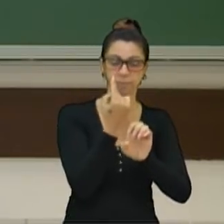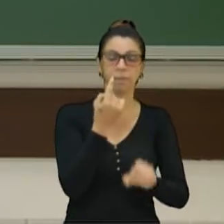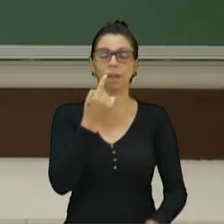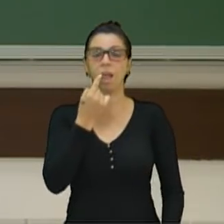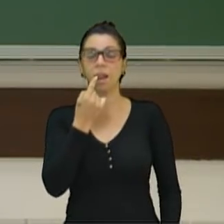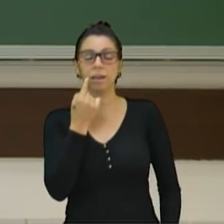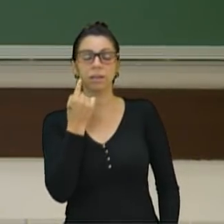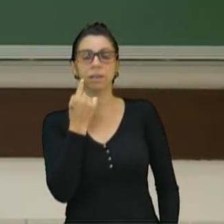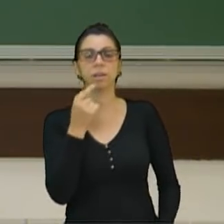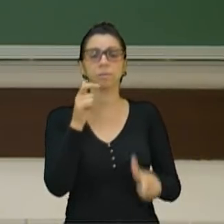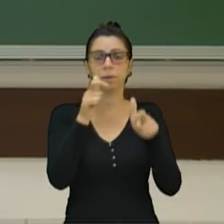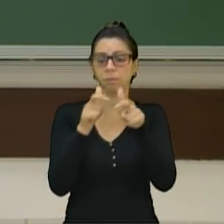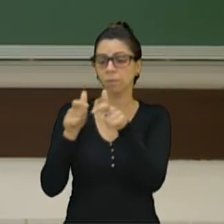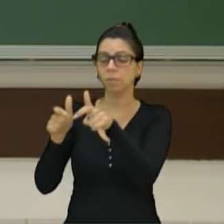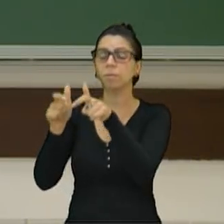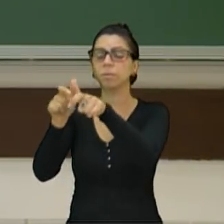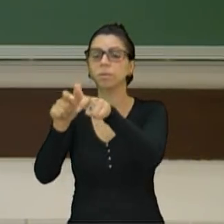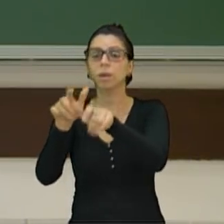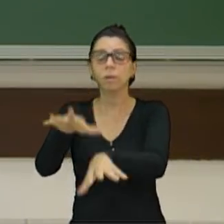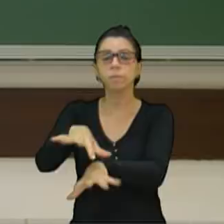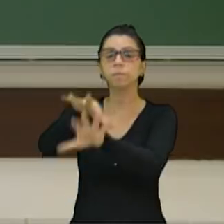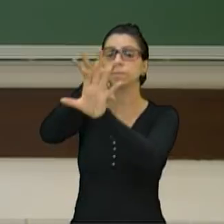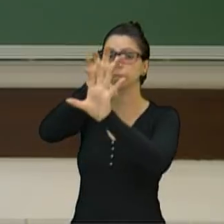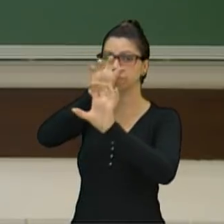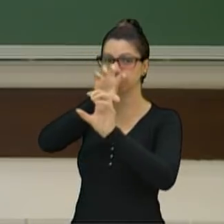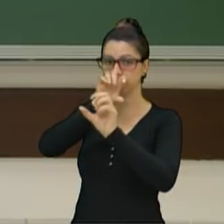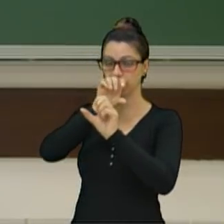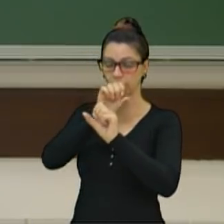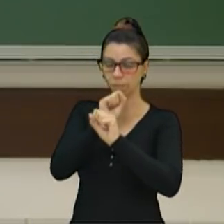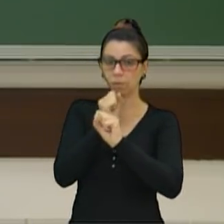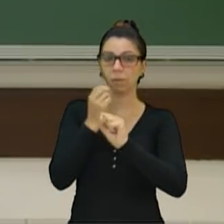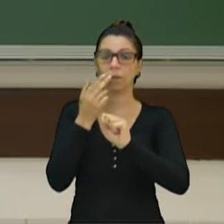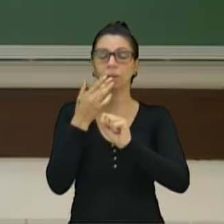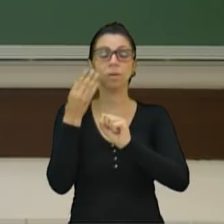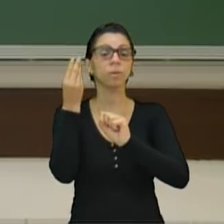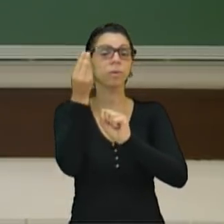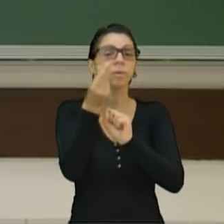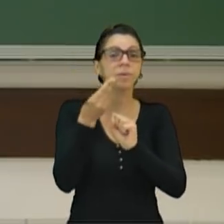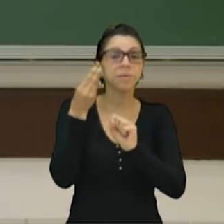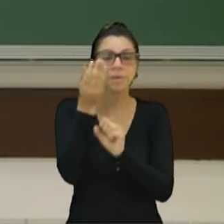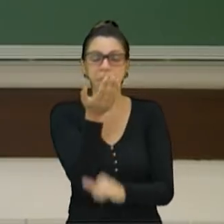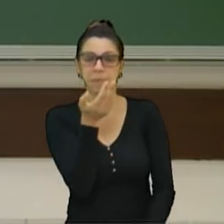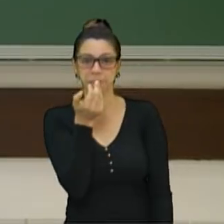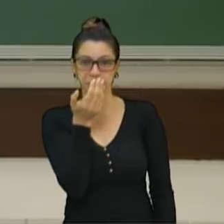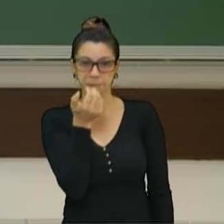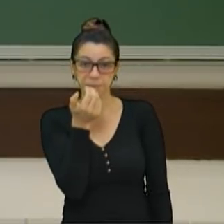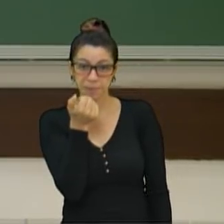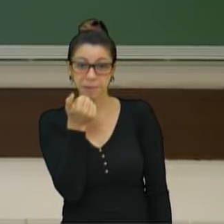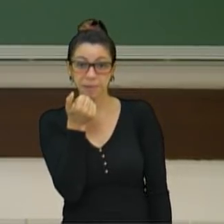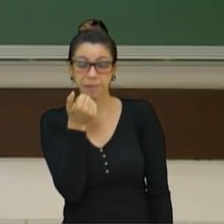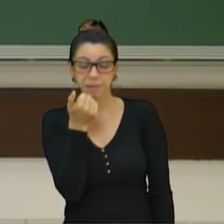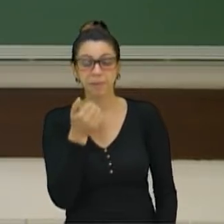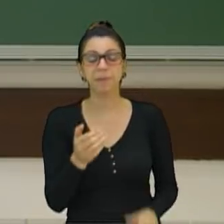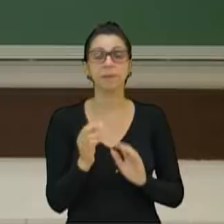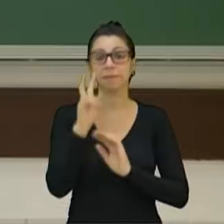outras regiões que capturam o sabor dos alimentos, o gosto dos alimentos, que vai ser